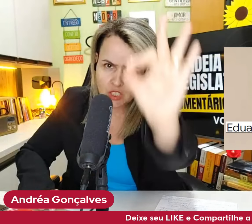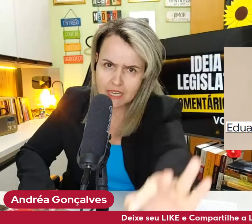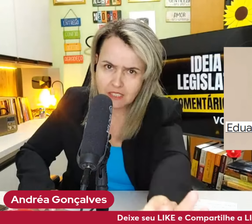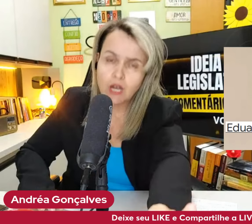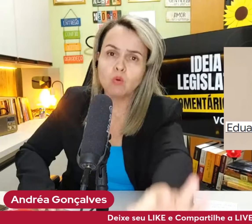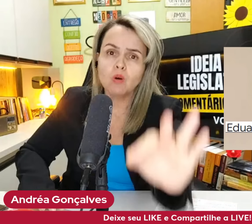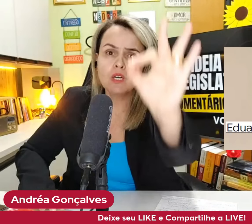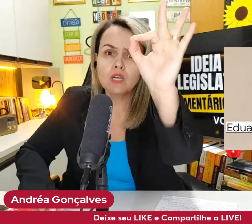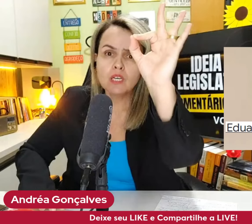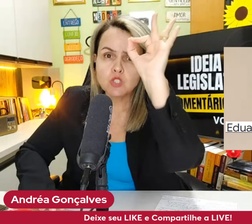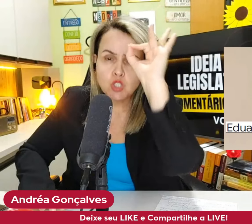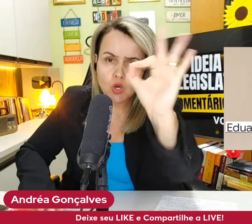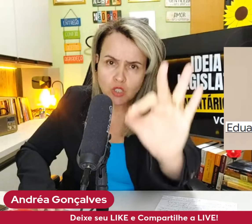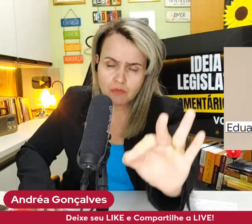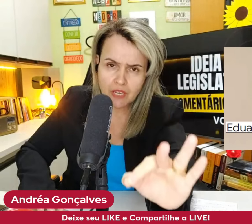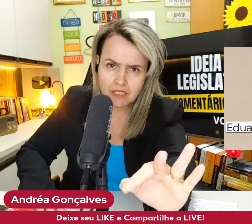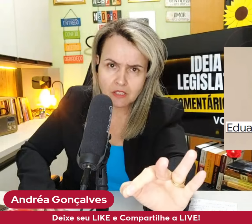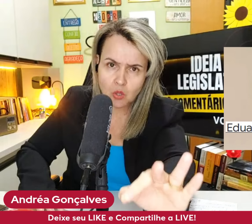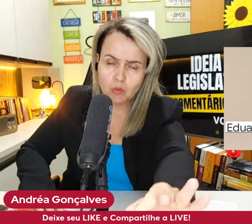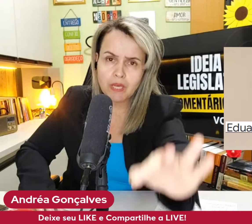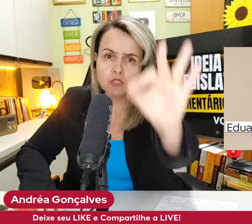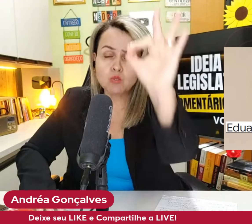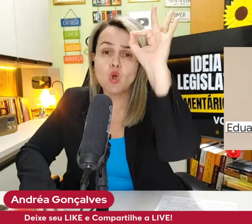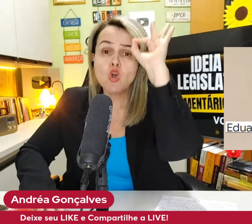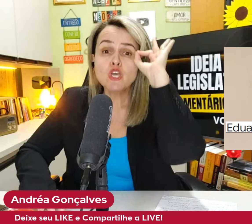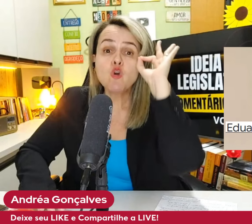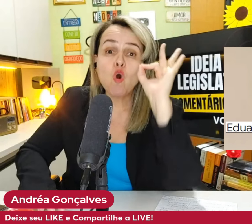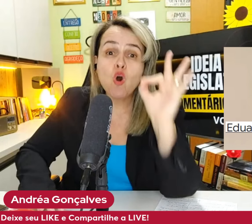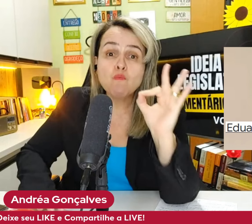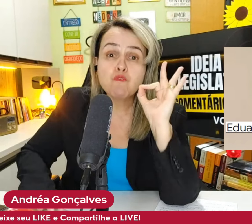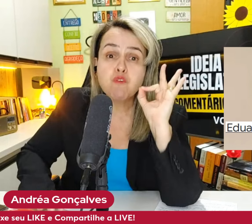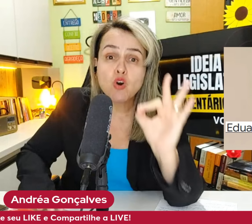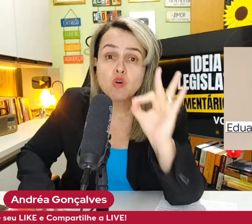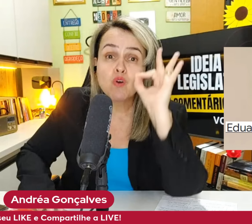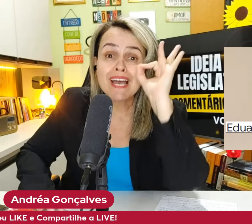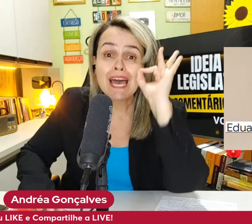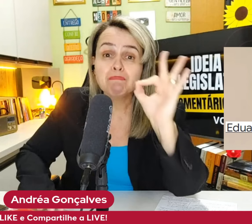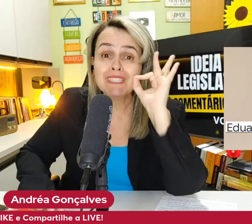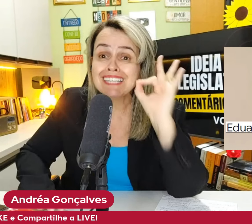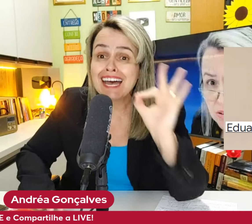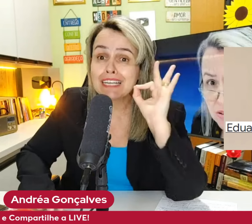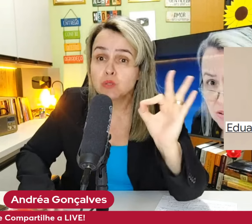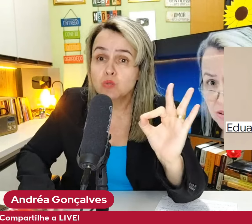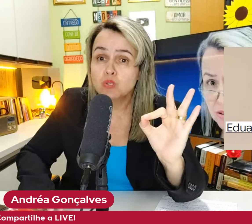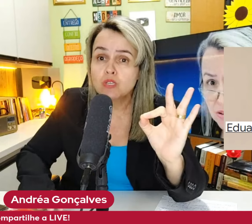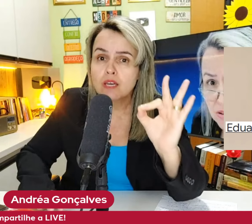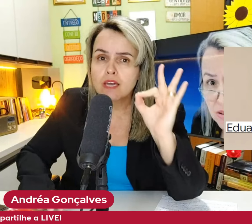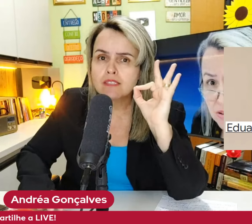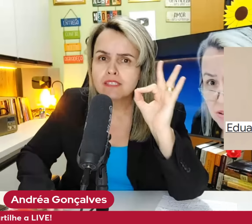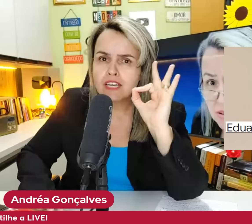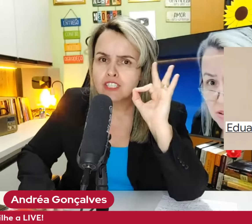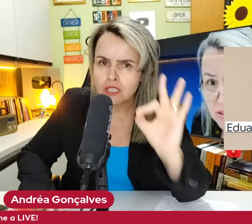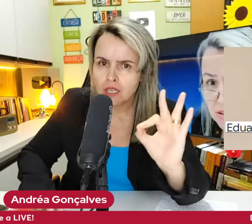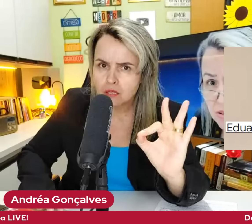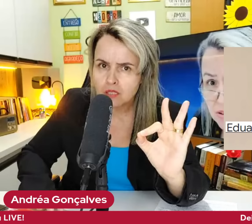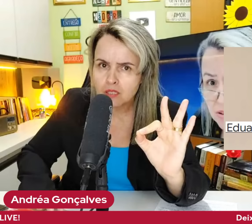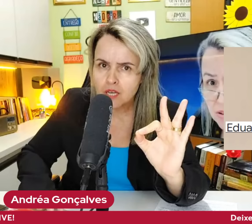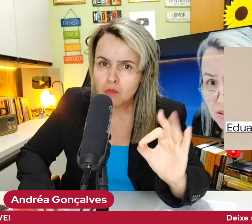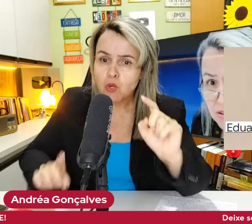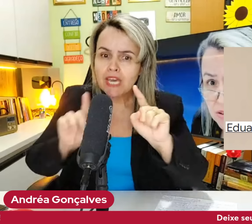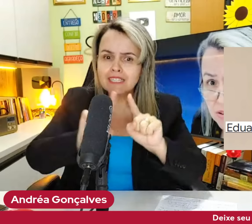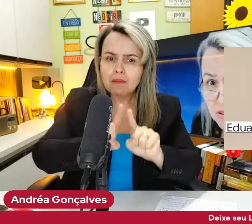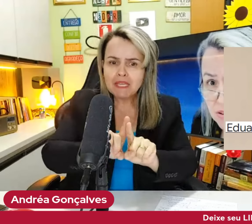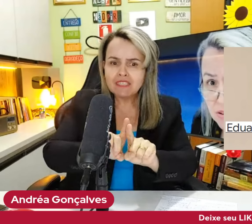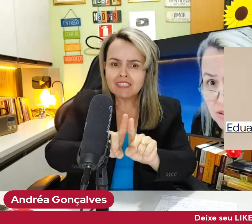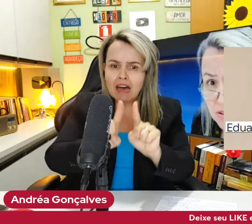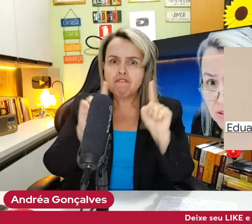pedir investigação de onde vem esses documentos e como foram captados esses 6 gb